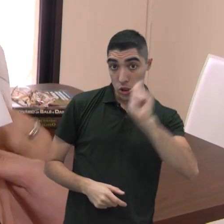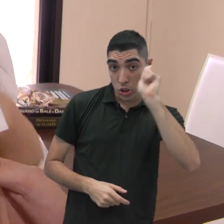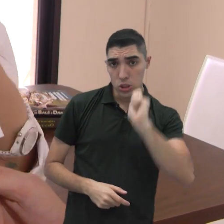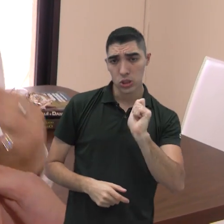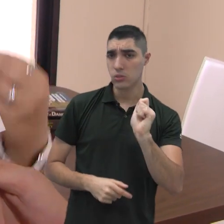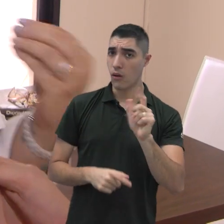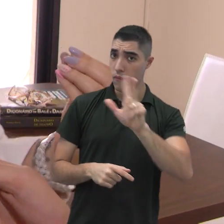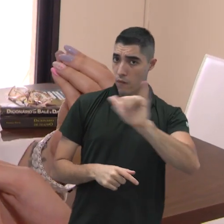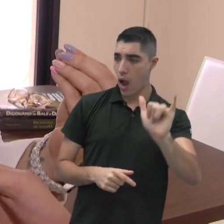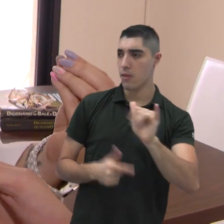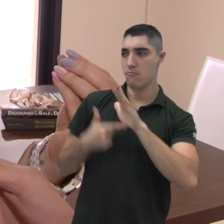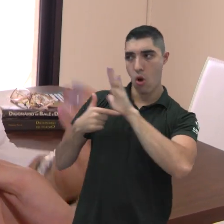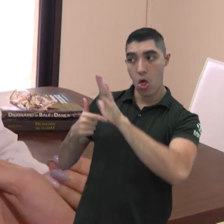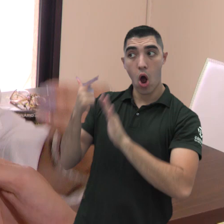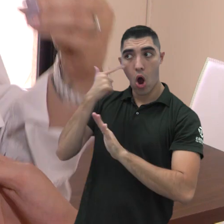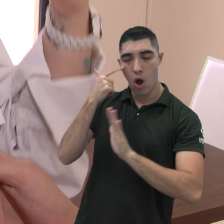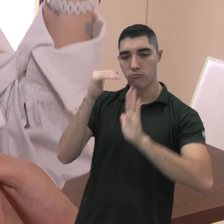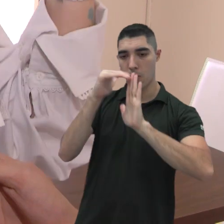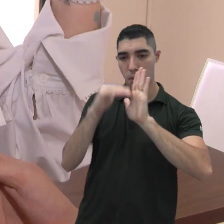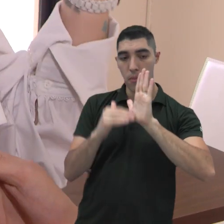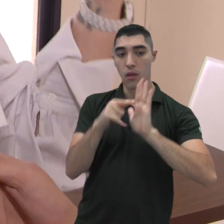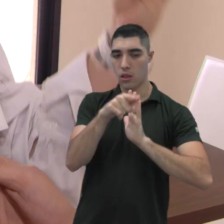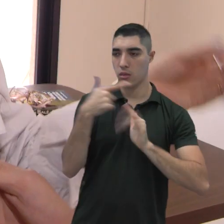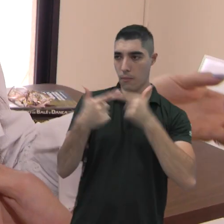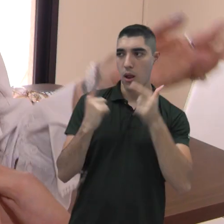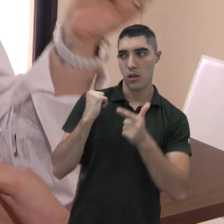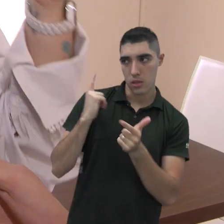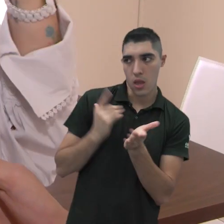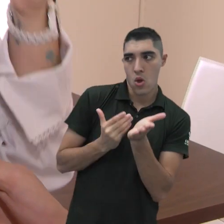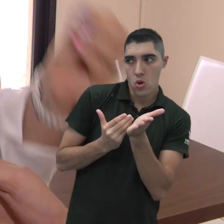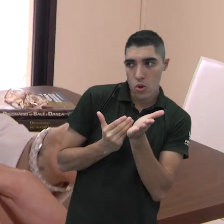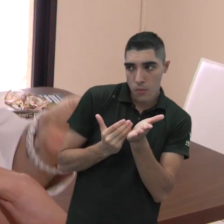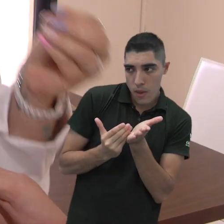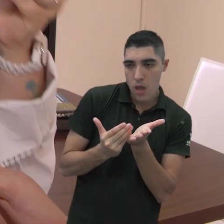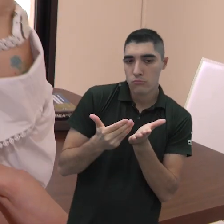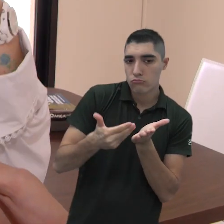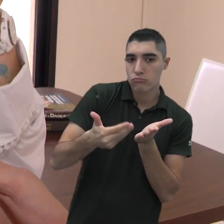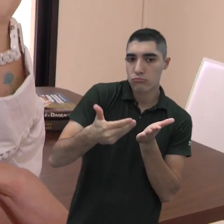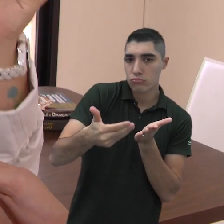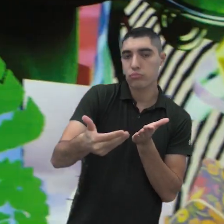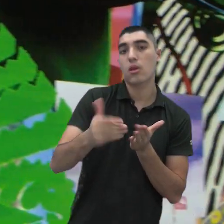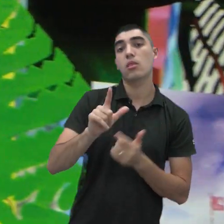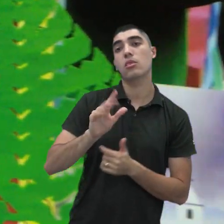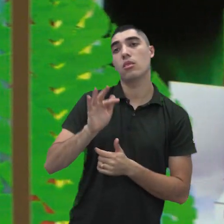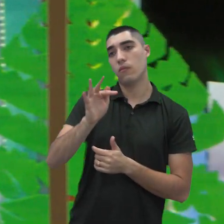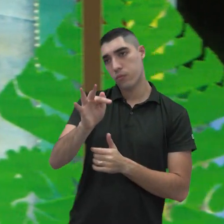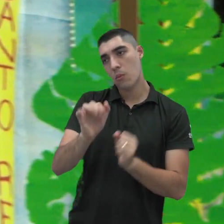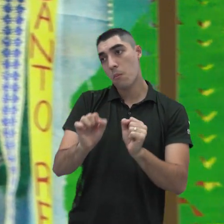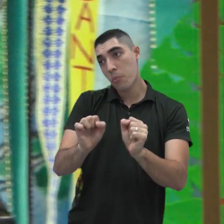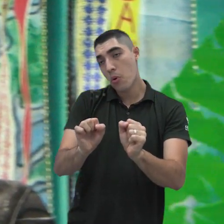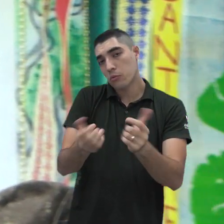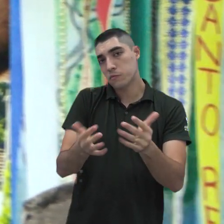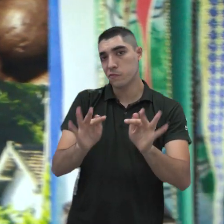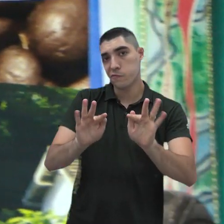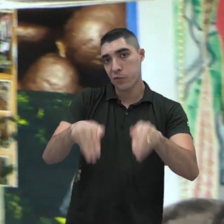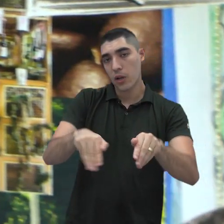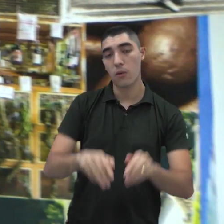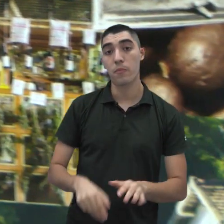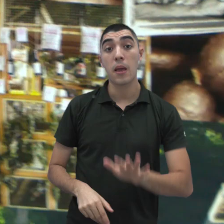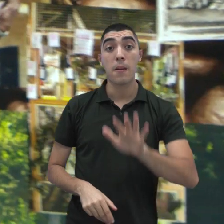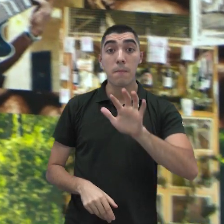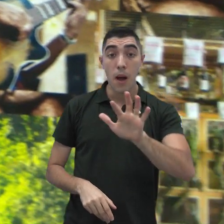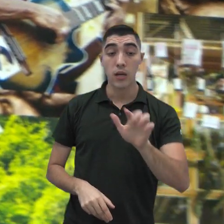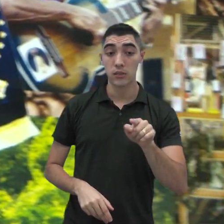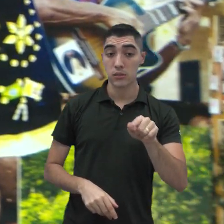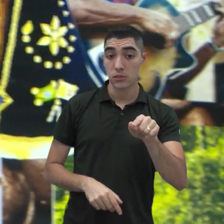um outro qualquer, que o trabalho dele vai ter um princípio, um meio e talvez um fim, mas que